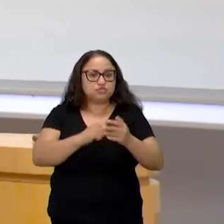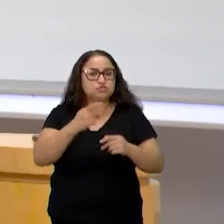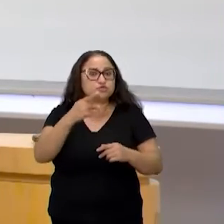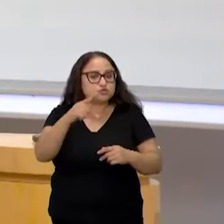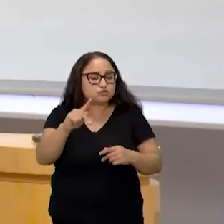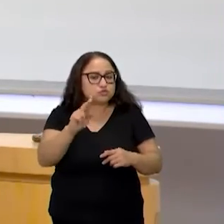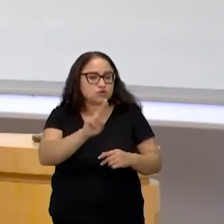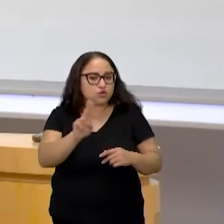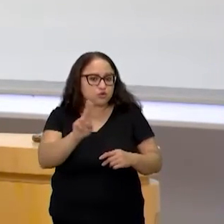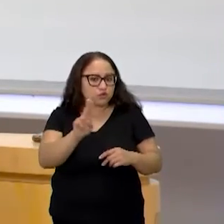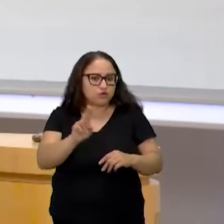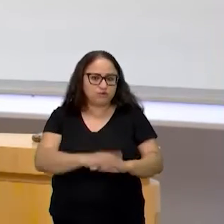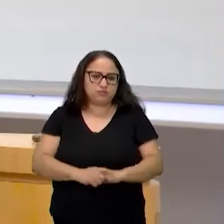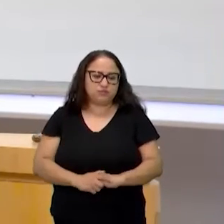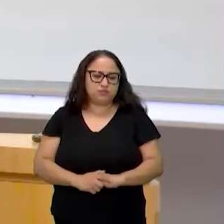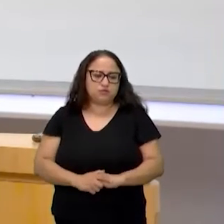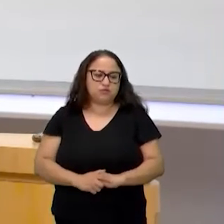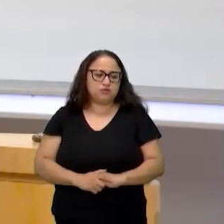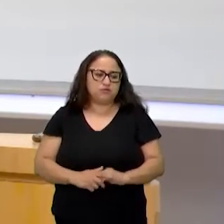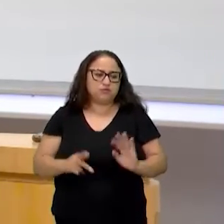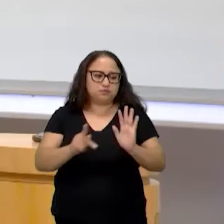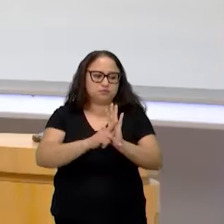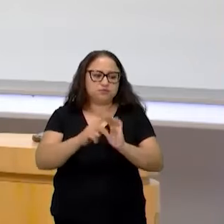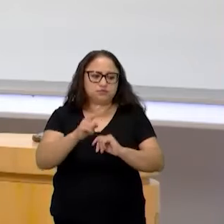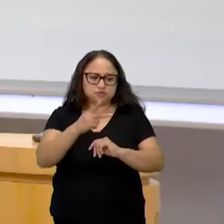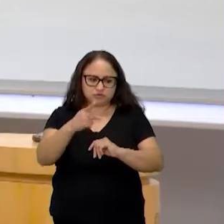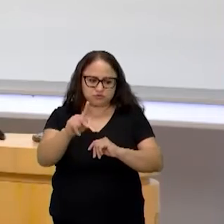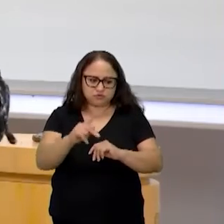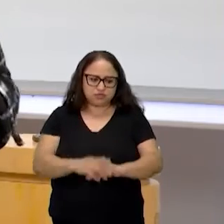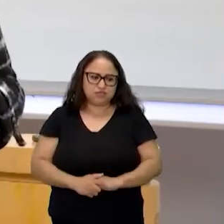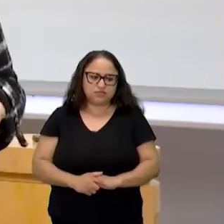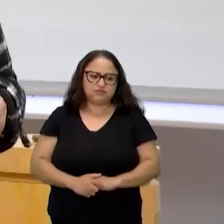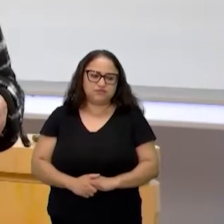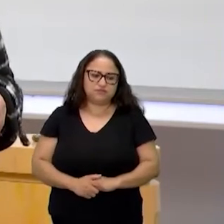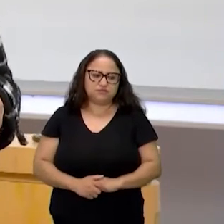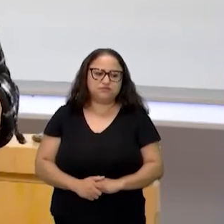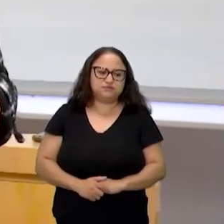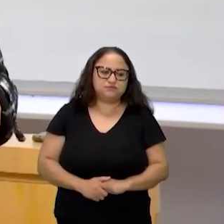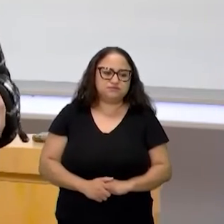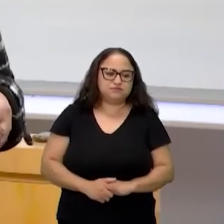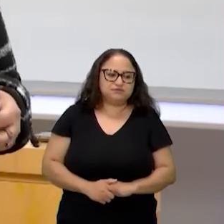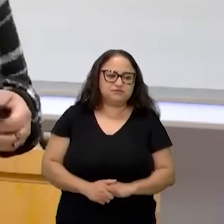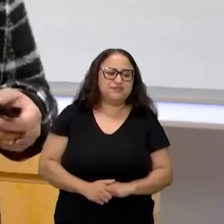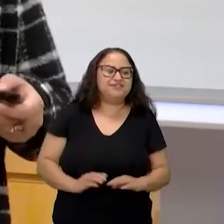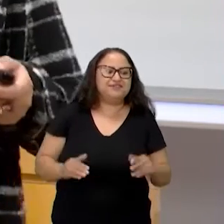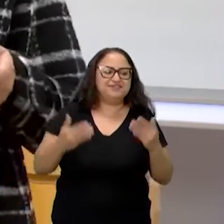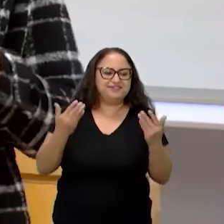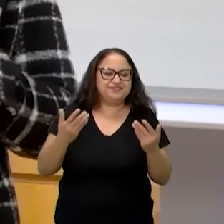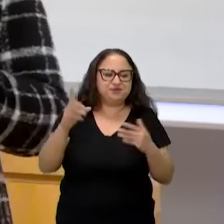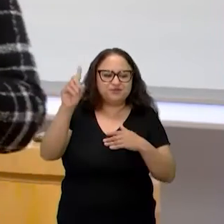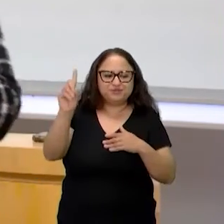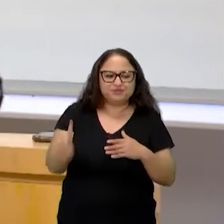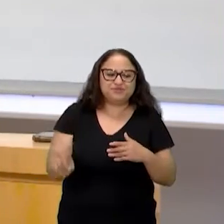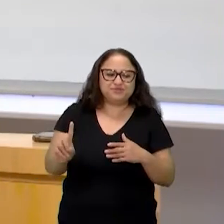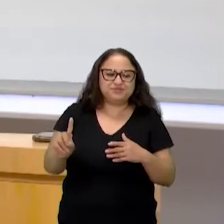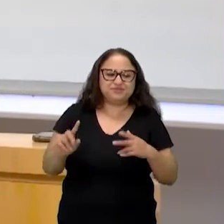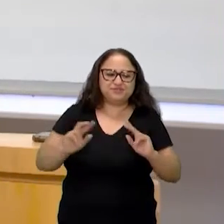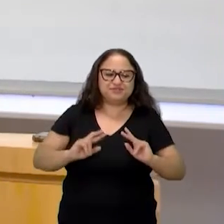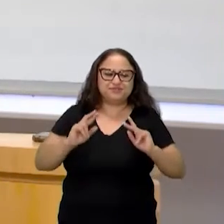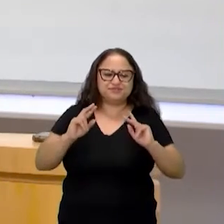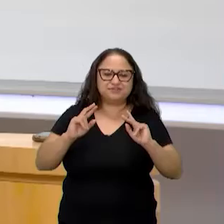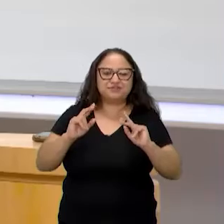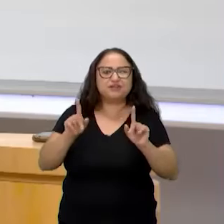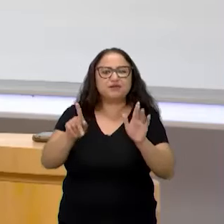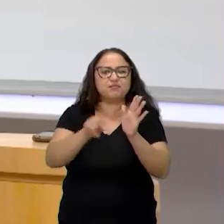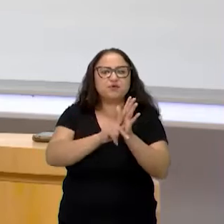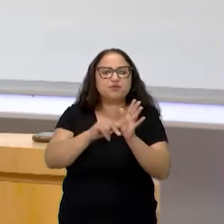certo? Como propriedade intelectual sua, ok? Então, gente, né, os direitos autorais são sempre preservados dessa maneira,